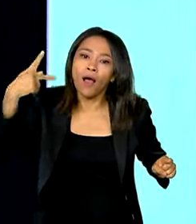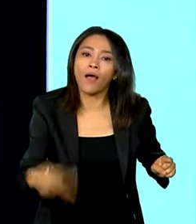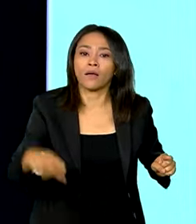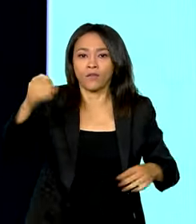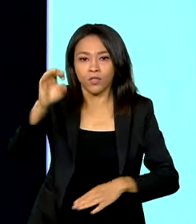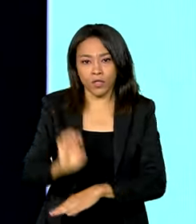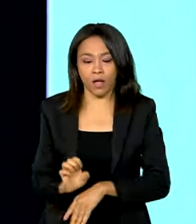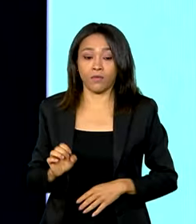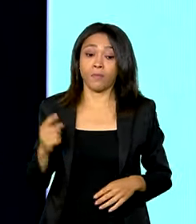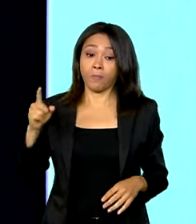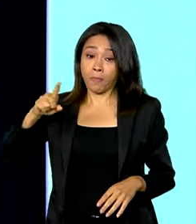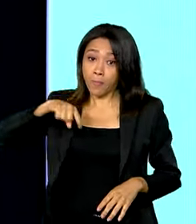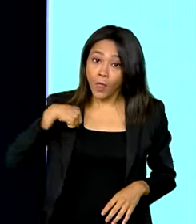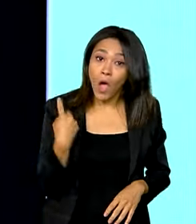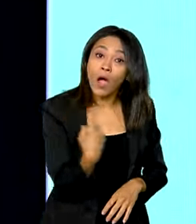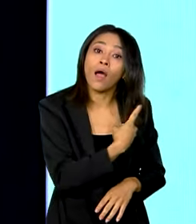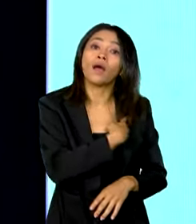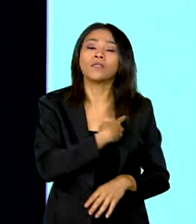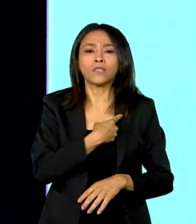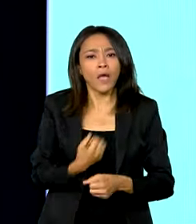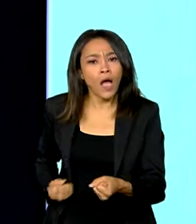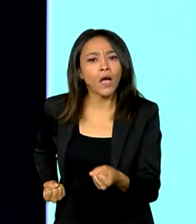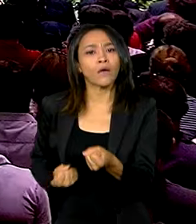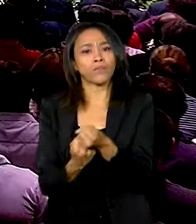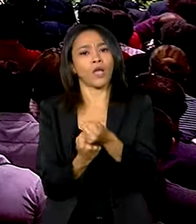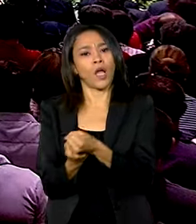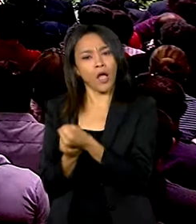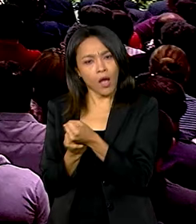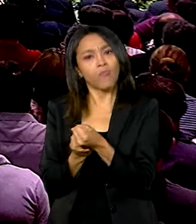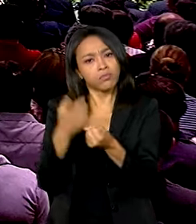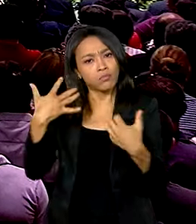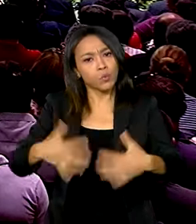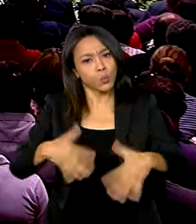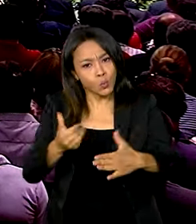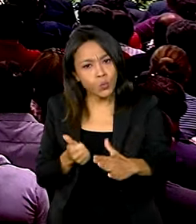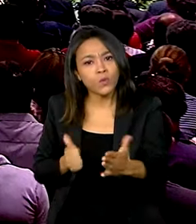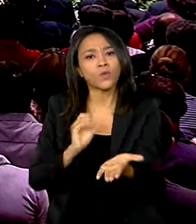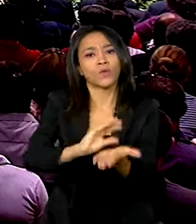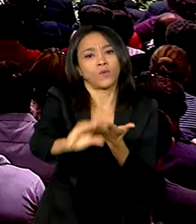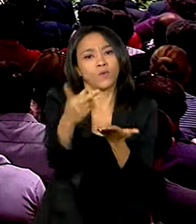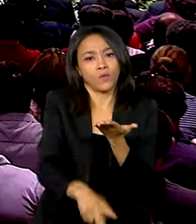estado. Nós fortalecemos os investimentos no estado e estamos